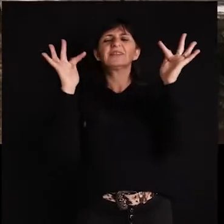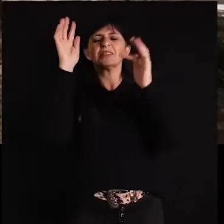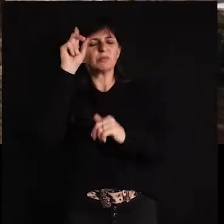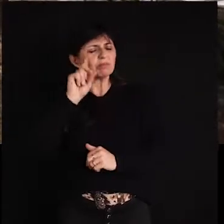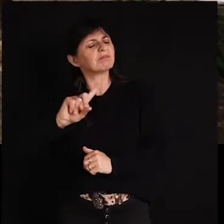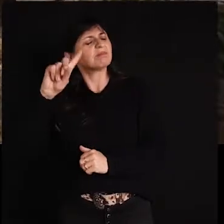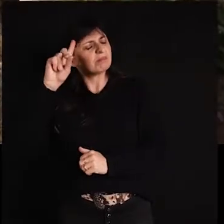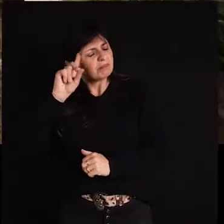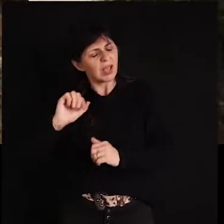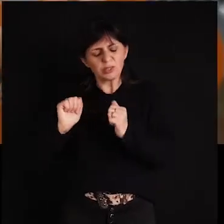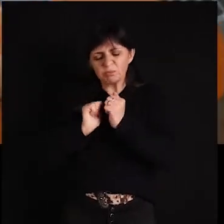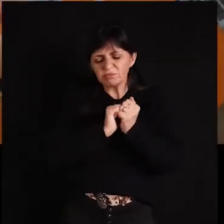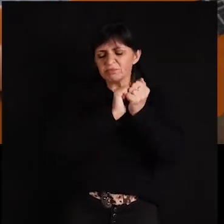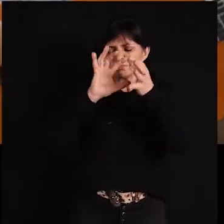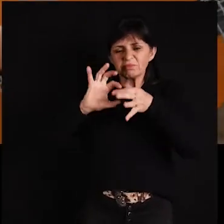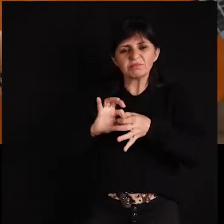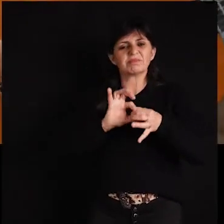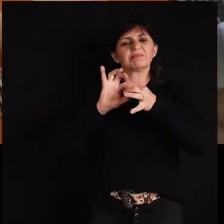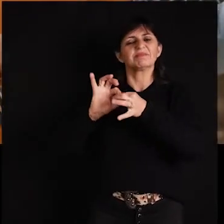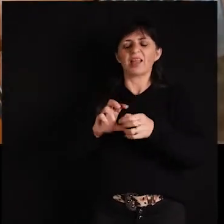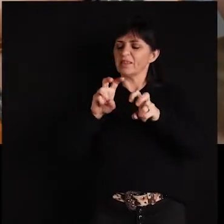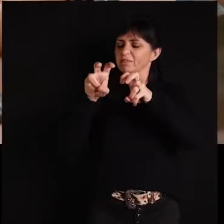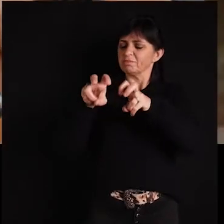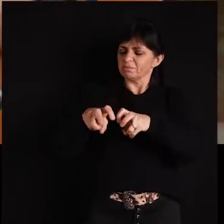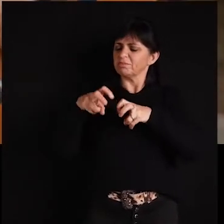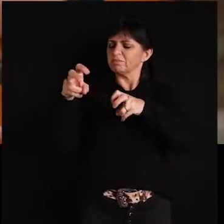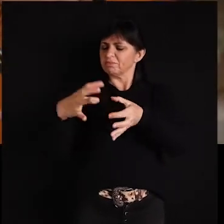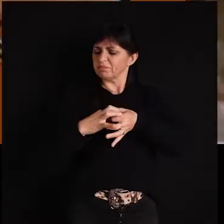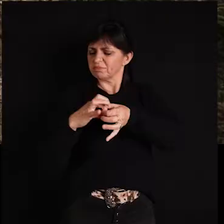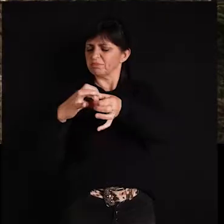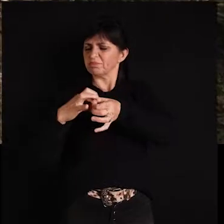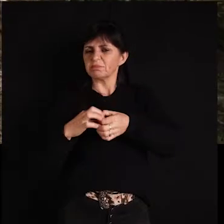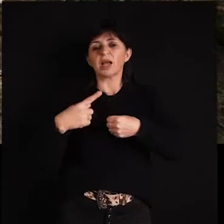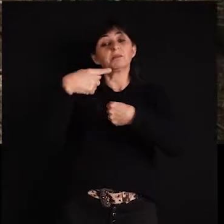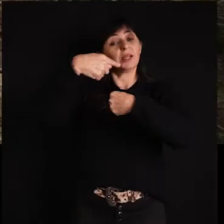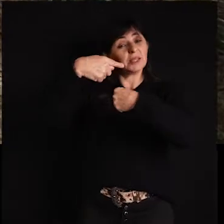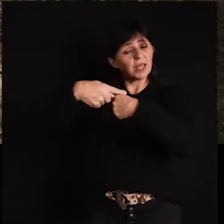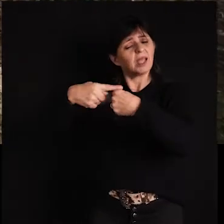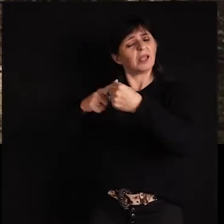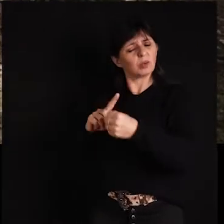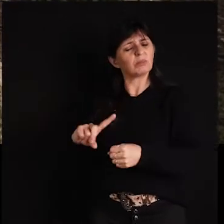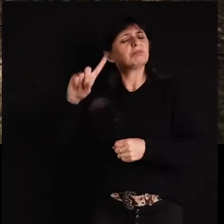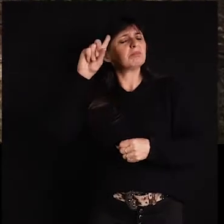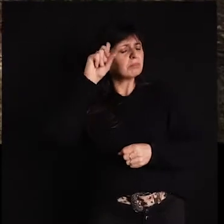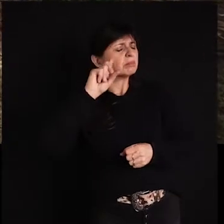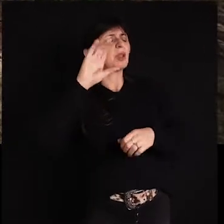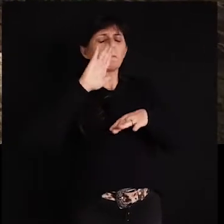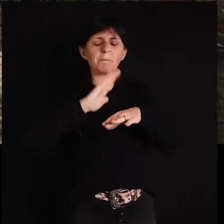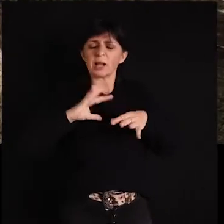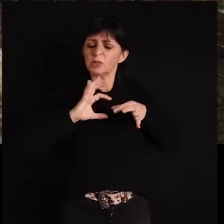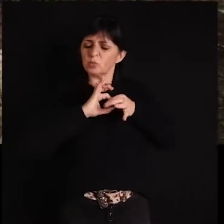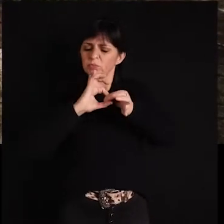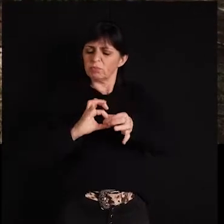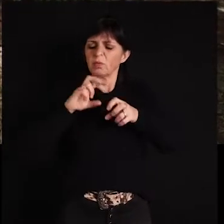dia mais parceiro do campo e da cidade. Cada dia mais parceiro do